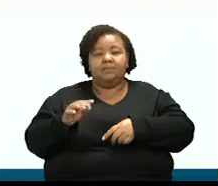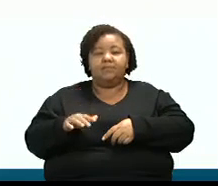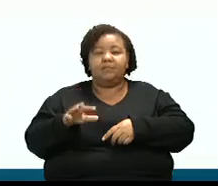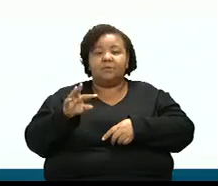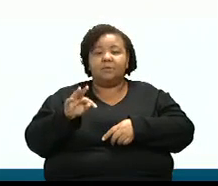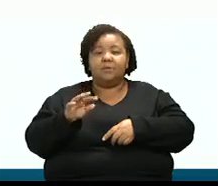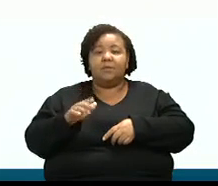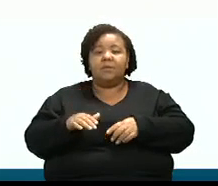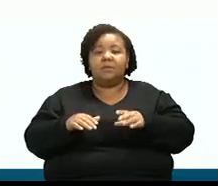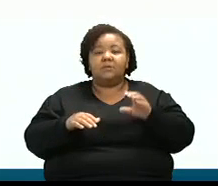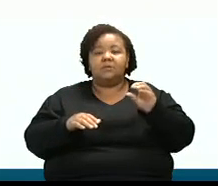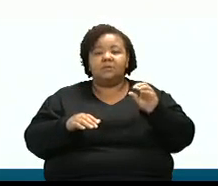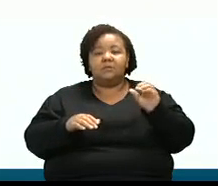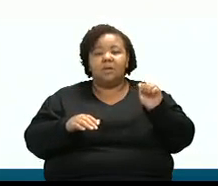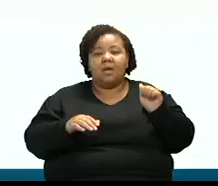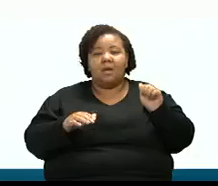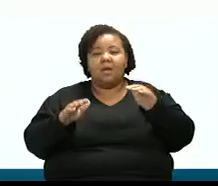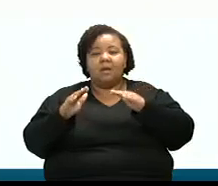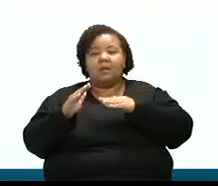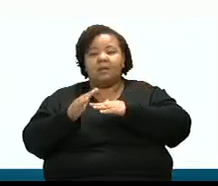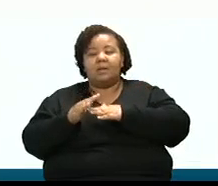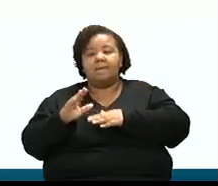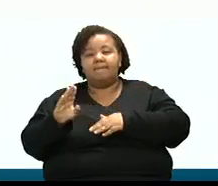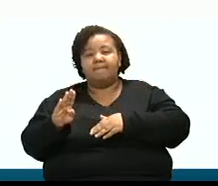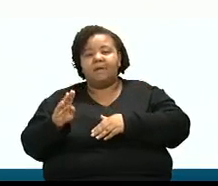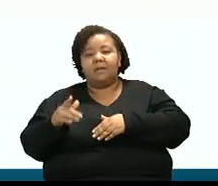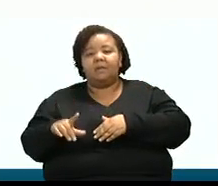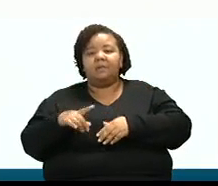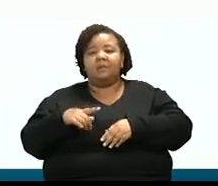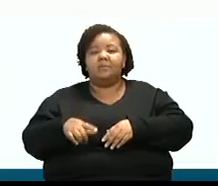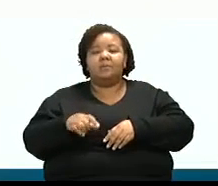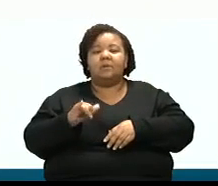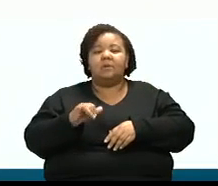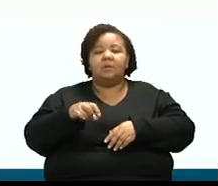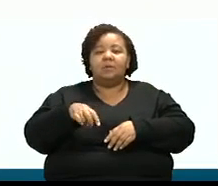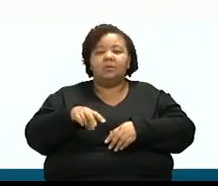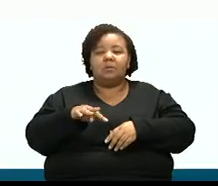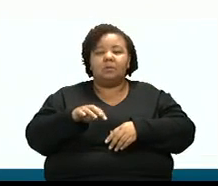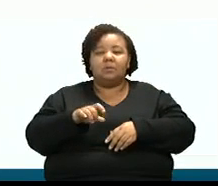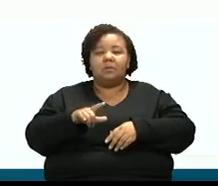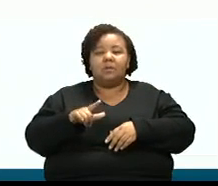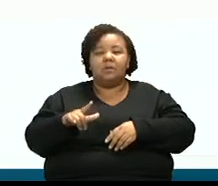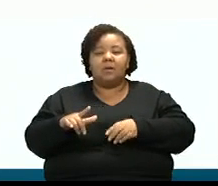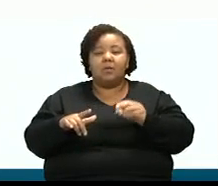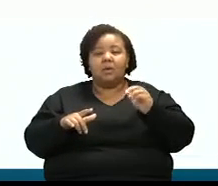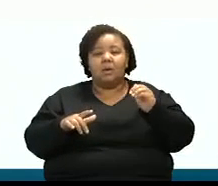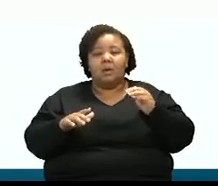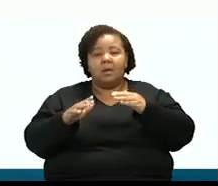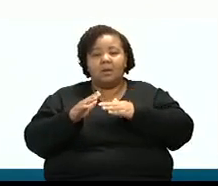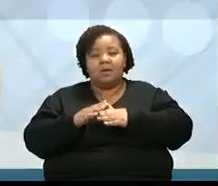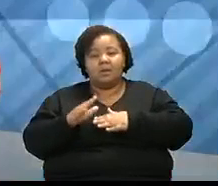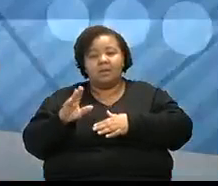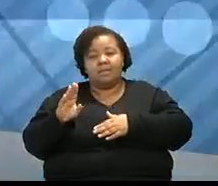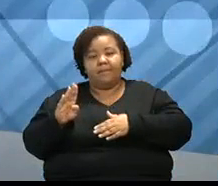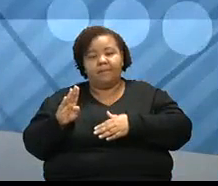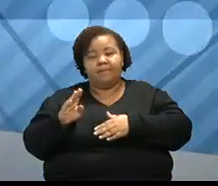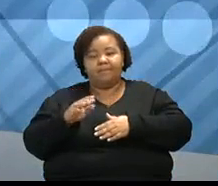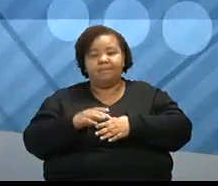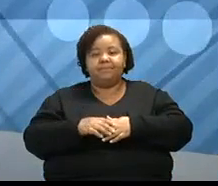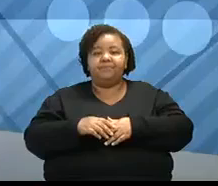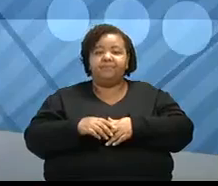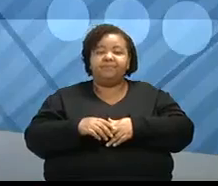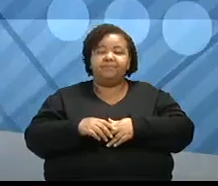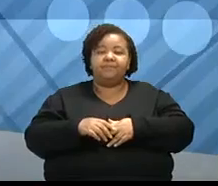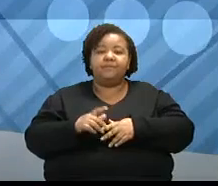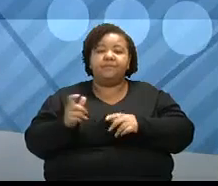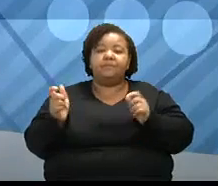varia de a até b, eu tenho a integral de a até b. Então, essa é a ideia da aplicação da integral de linha.